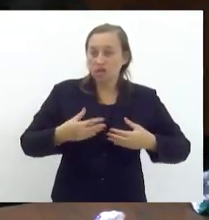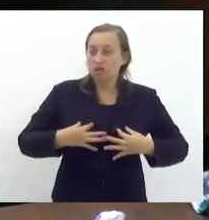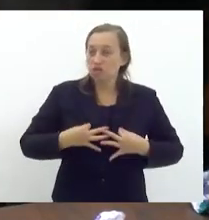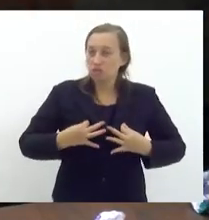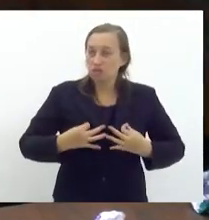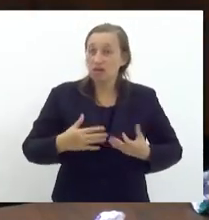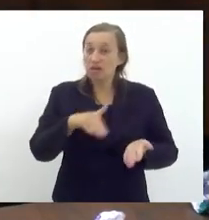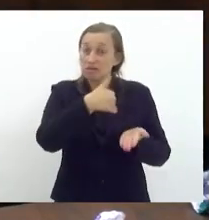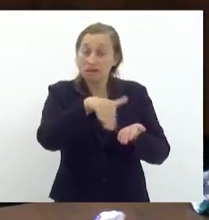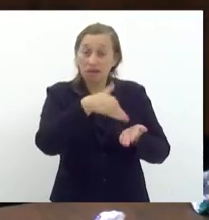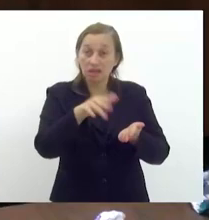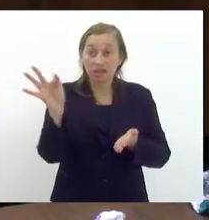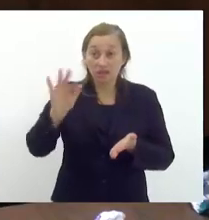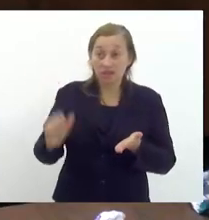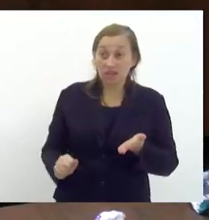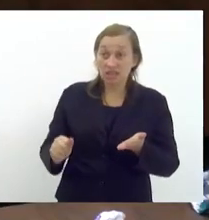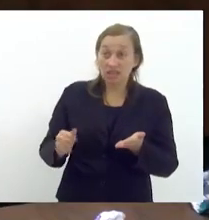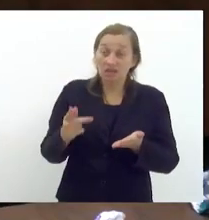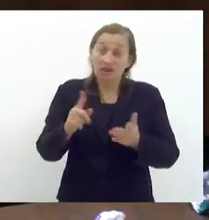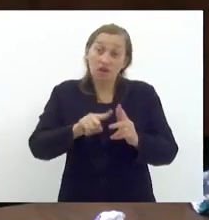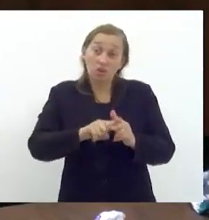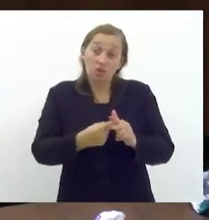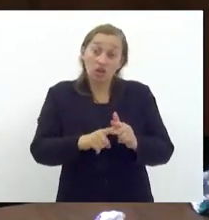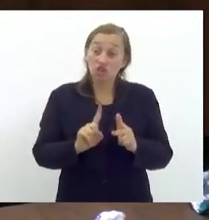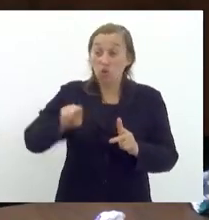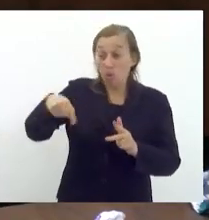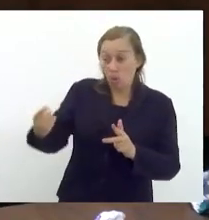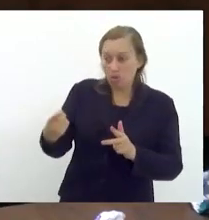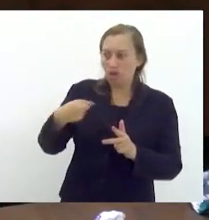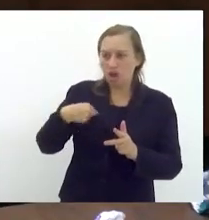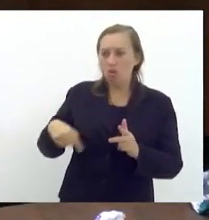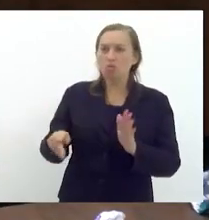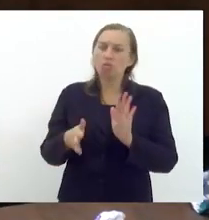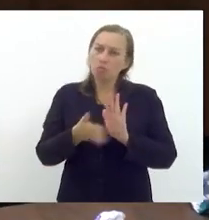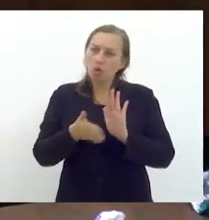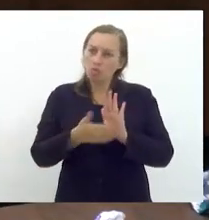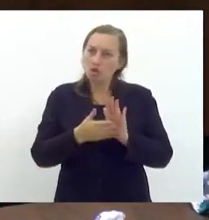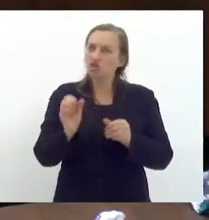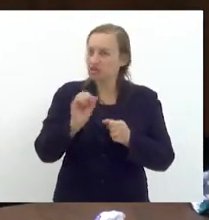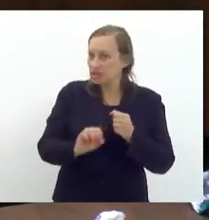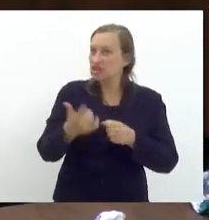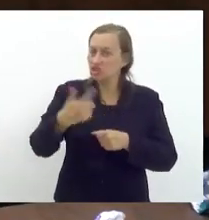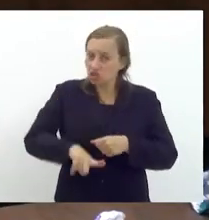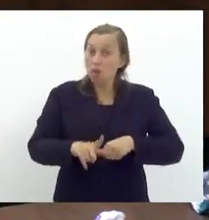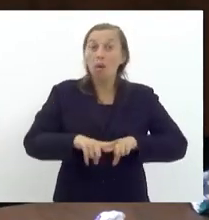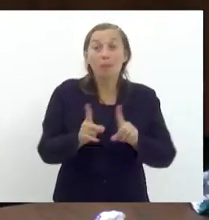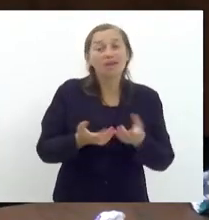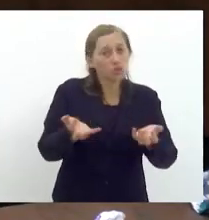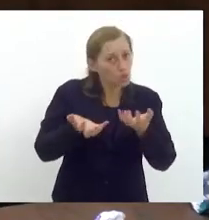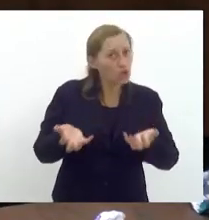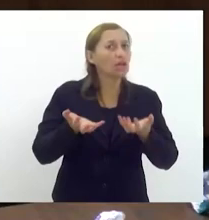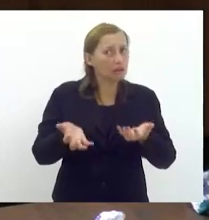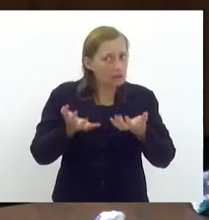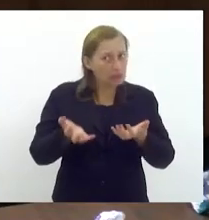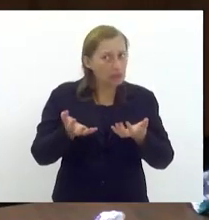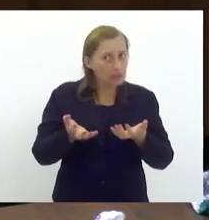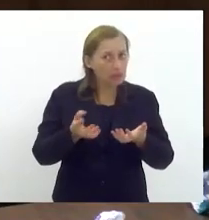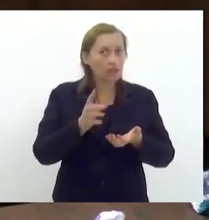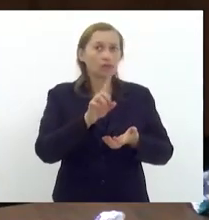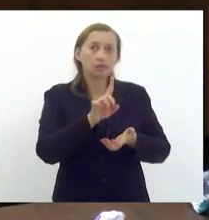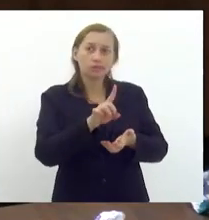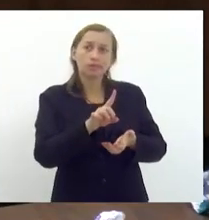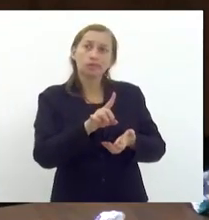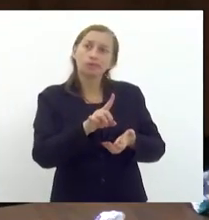fazenda se ela vai corrigir outros eu me proponho fazê-lo mas eu queria condenar